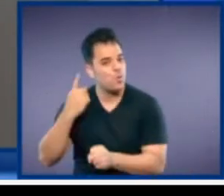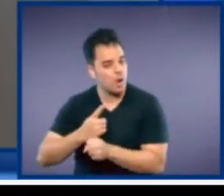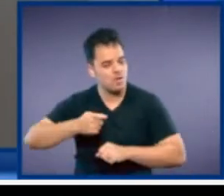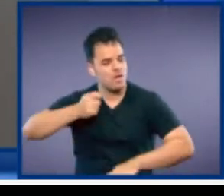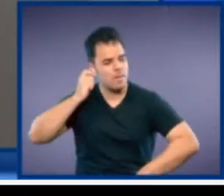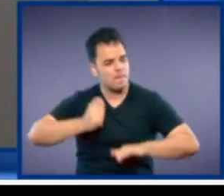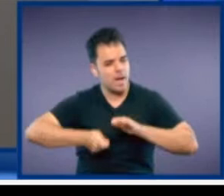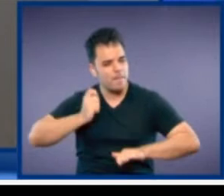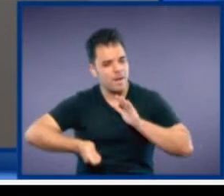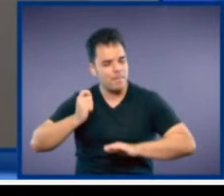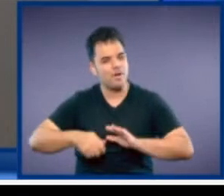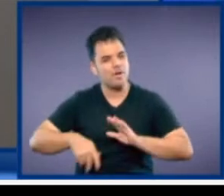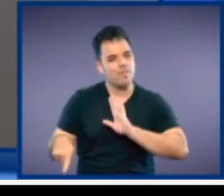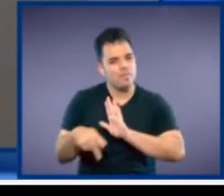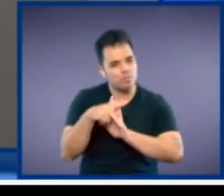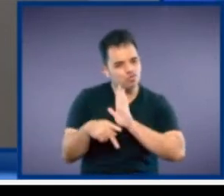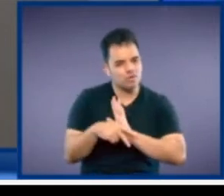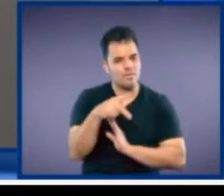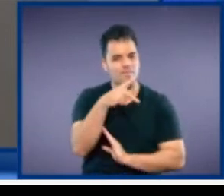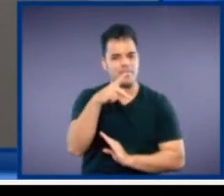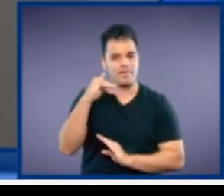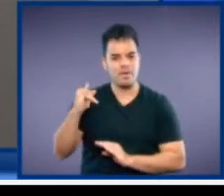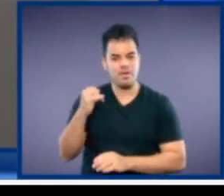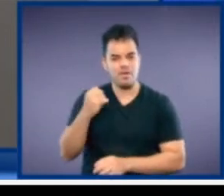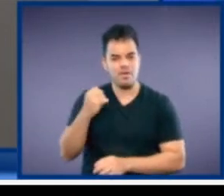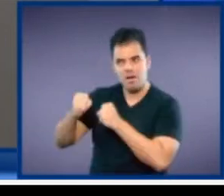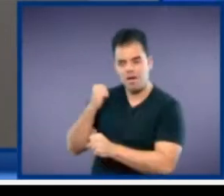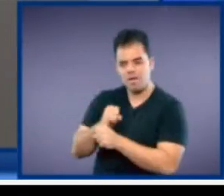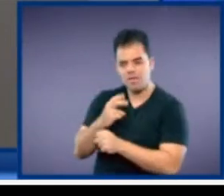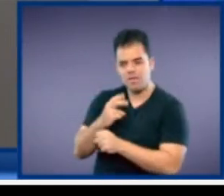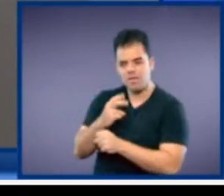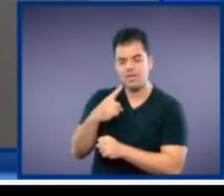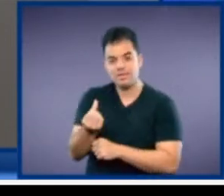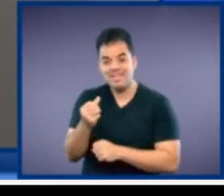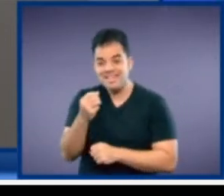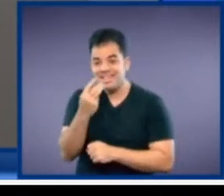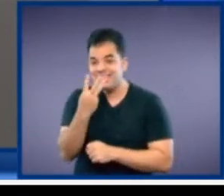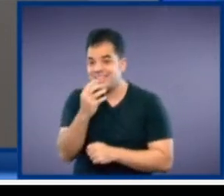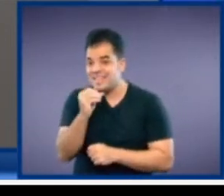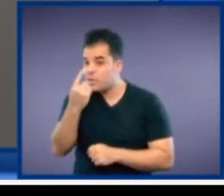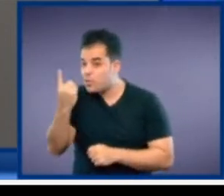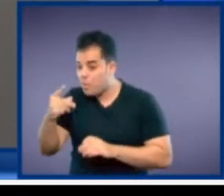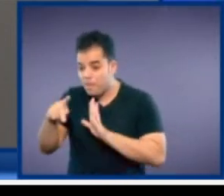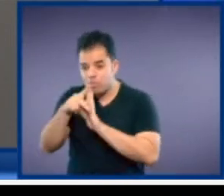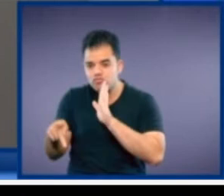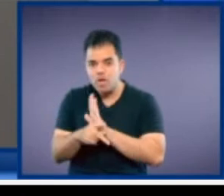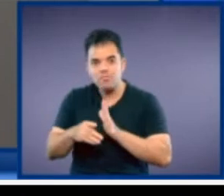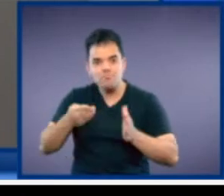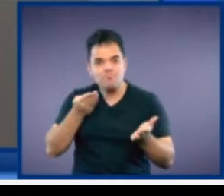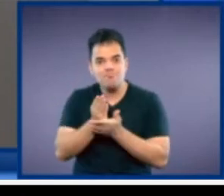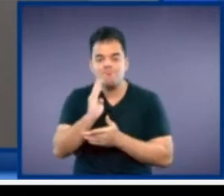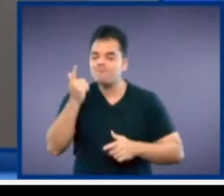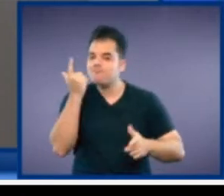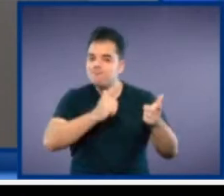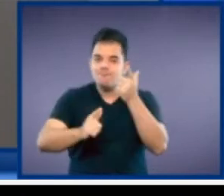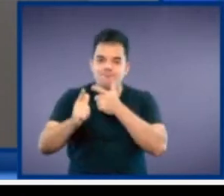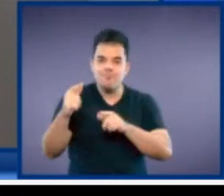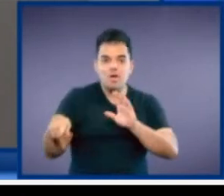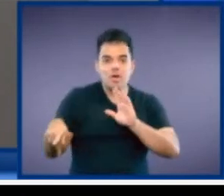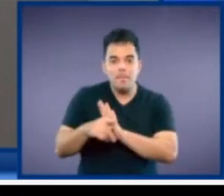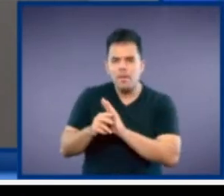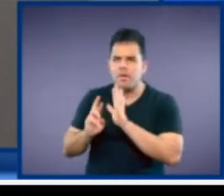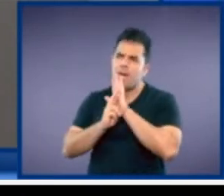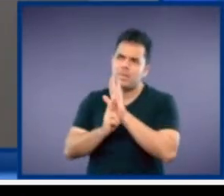projetos do PPI. Desde 2016, são 301 projetos realizados, representando 230